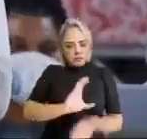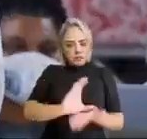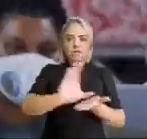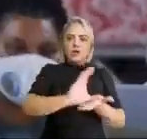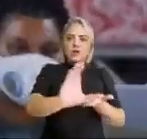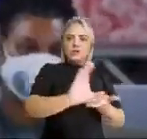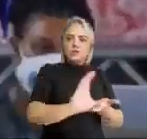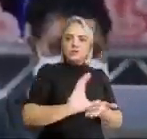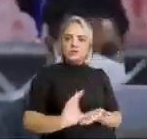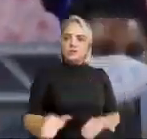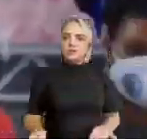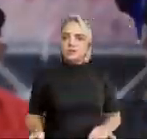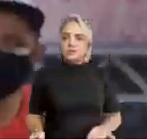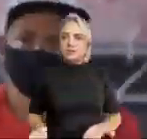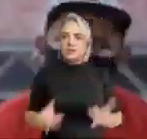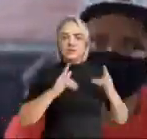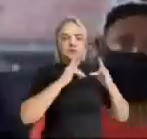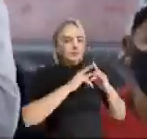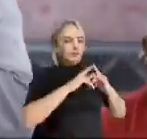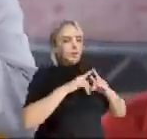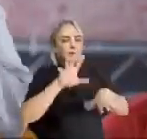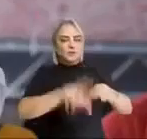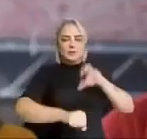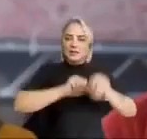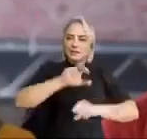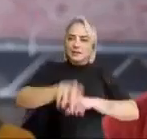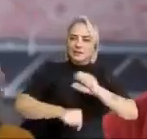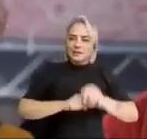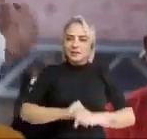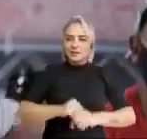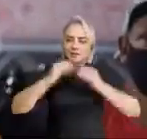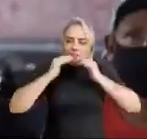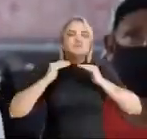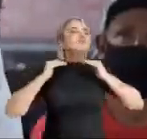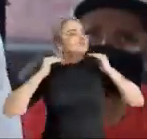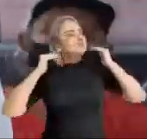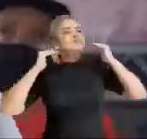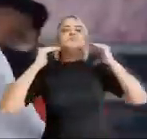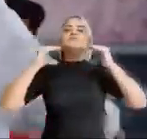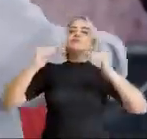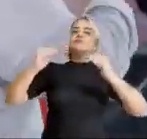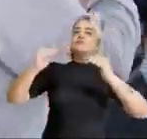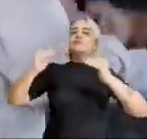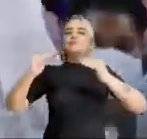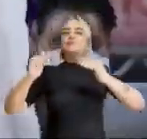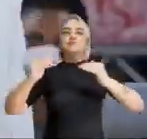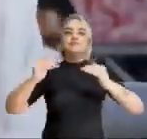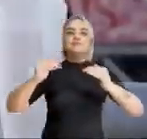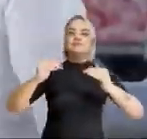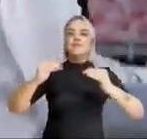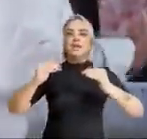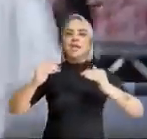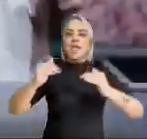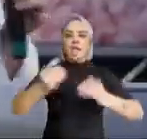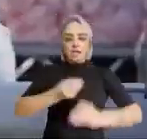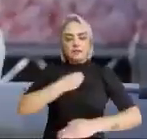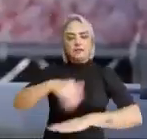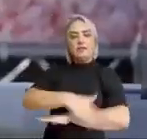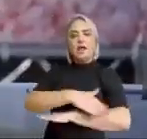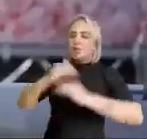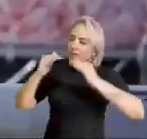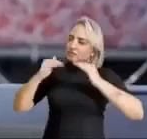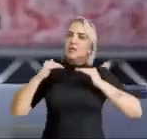Então, companheiros catadores, levante a cabeça, companheiros de situação de rua, levante a